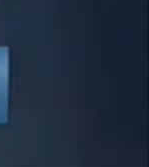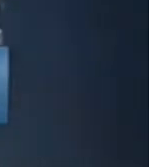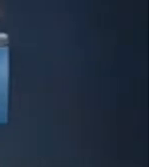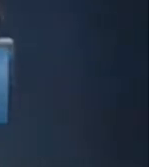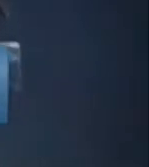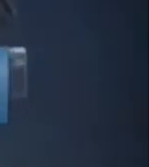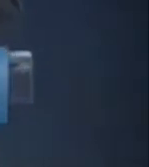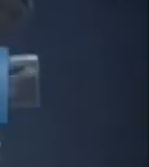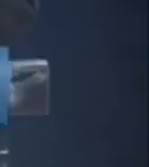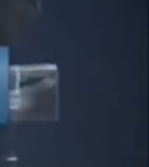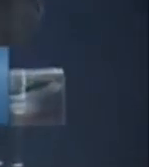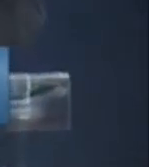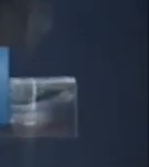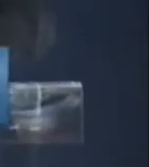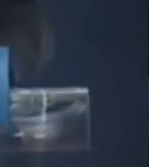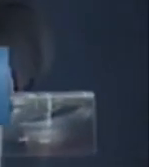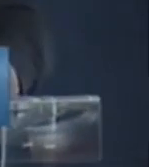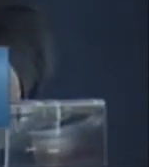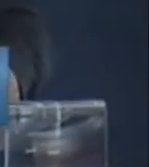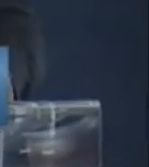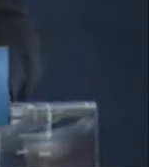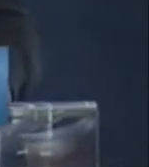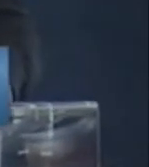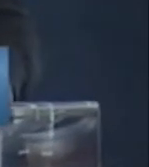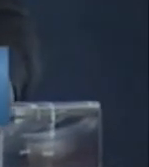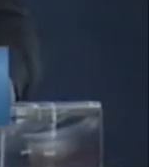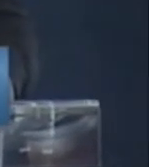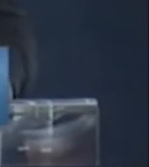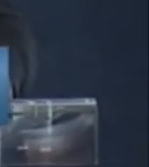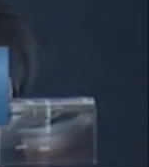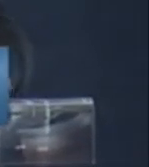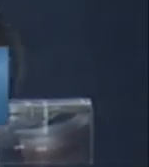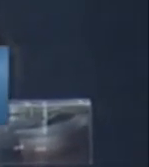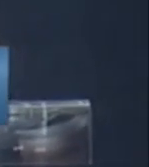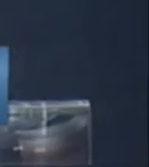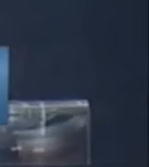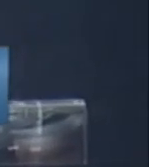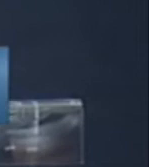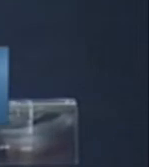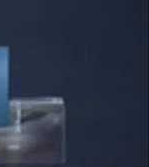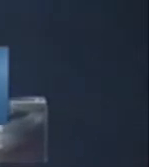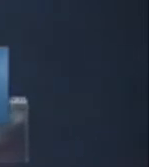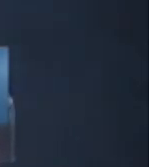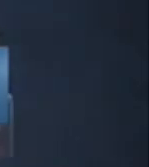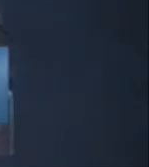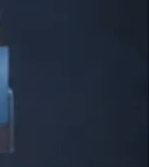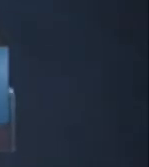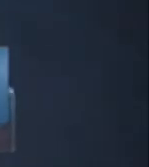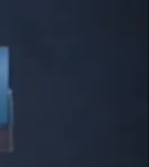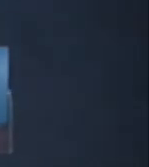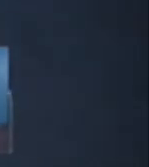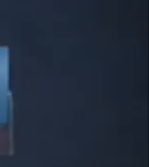E aí os perfumes baratos e